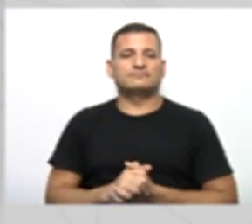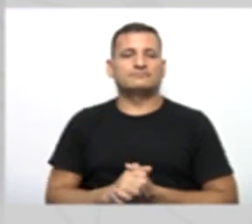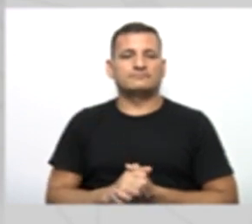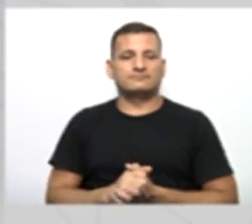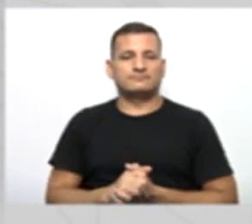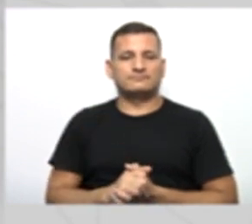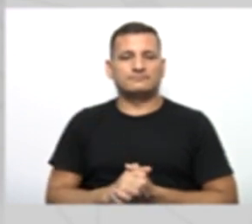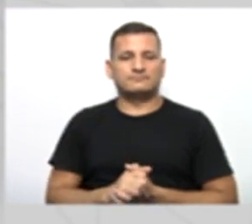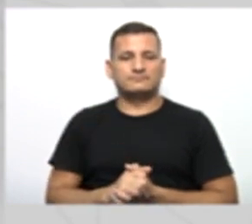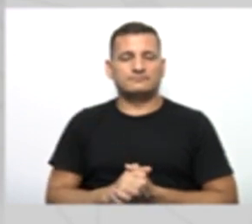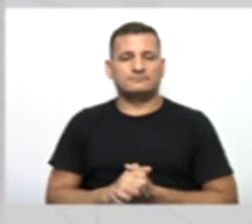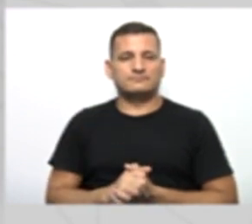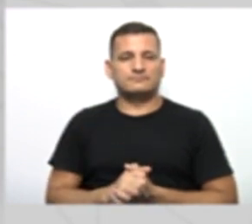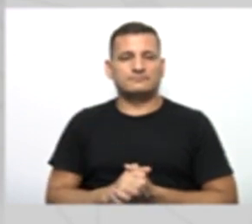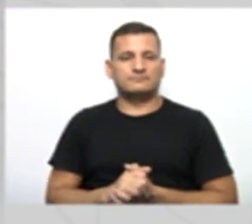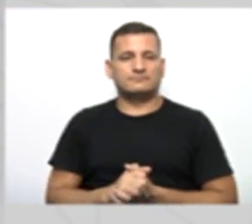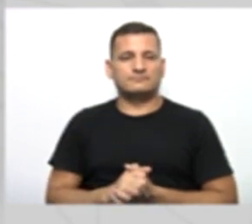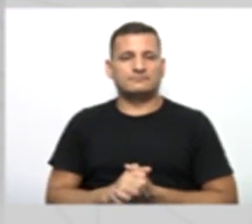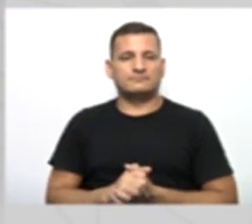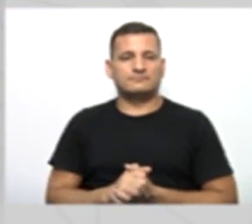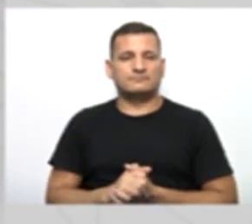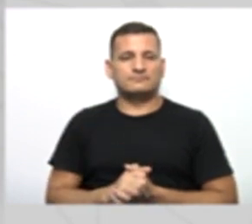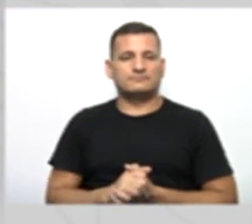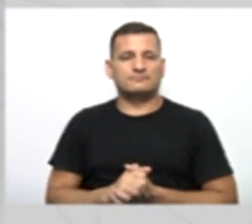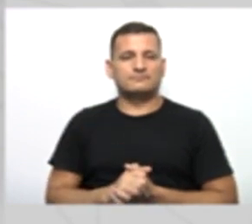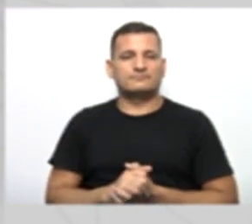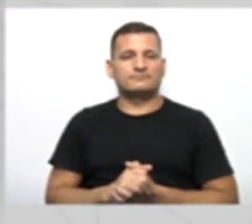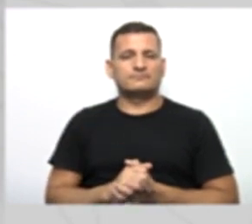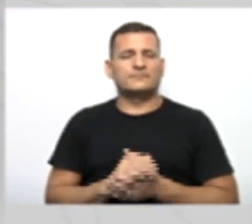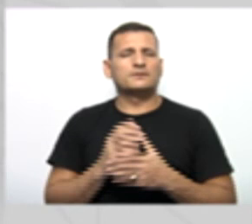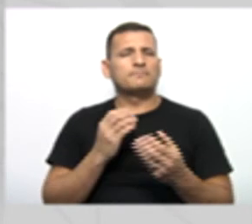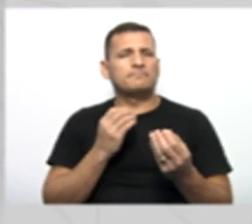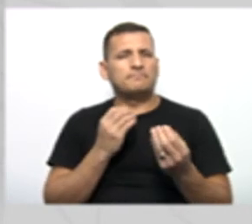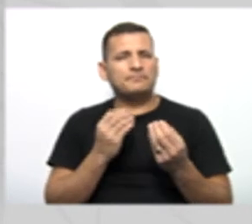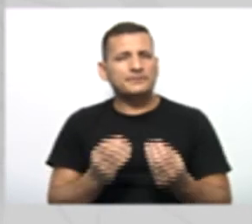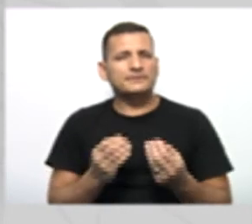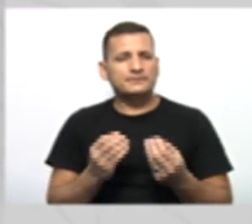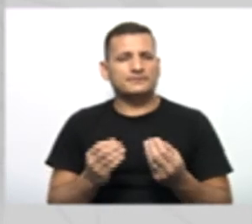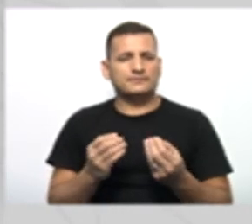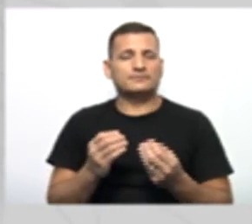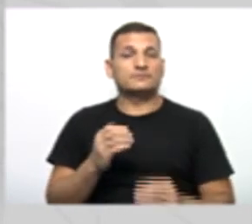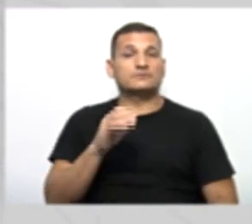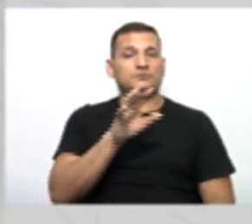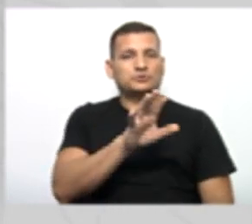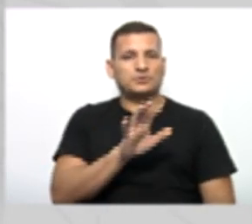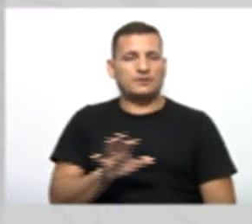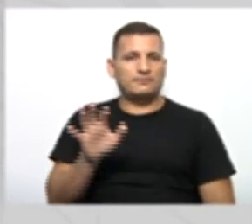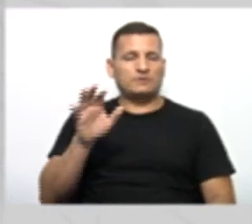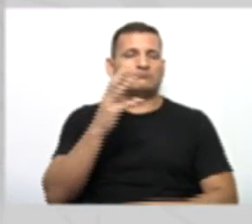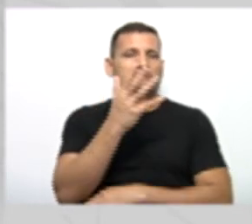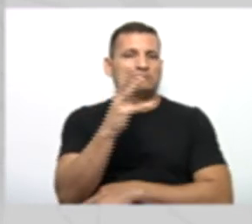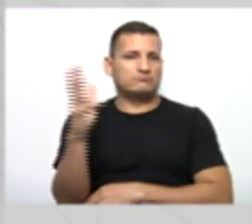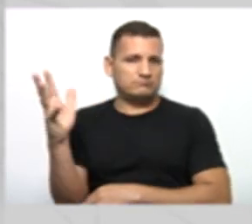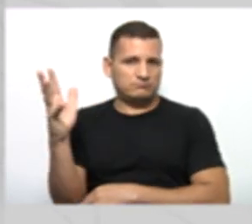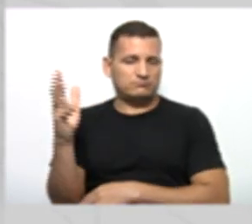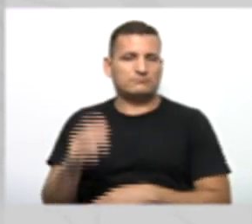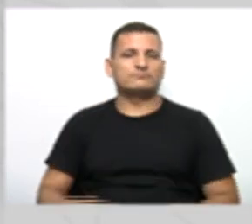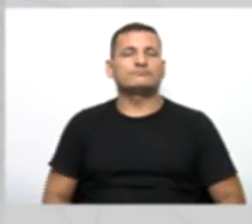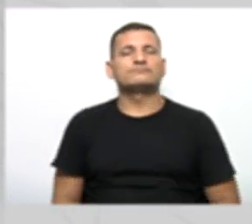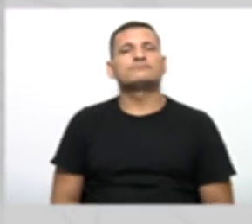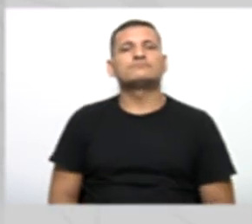4. Vamos lá, professor. Para que serve o zoneamento ambiental? Questão importante